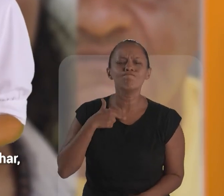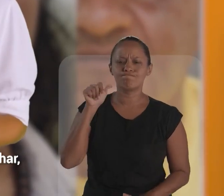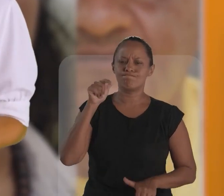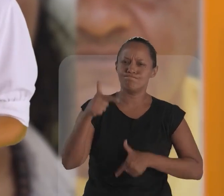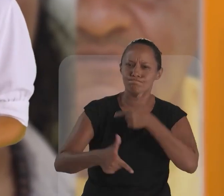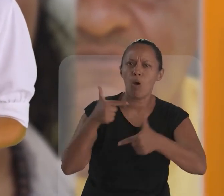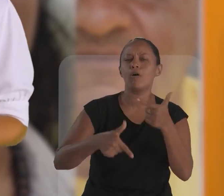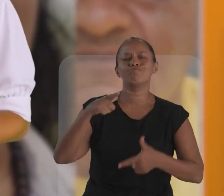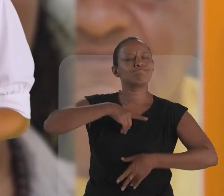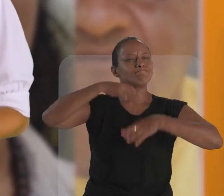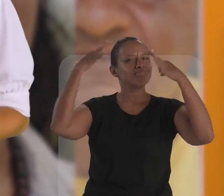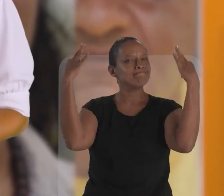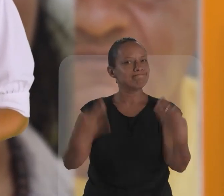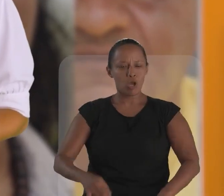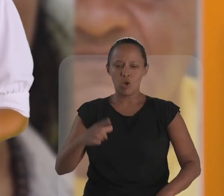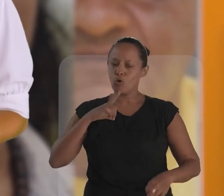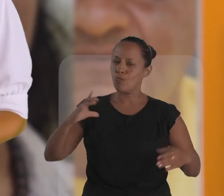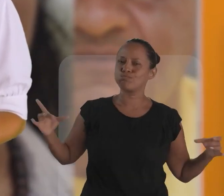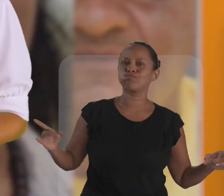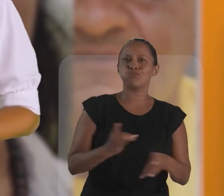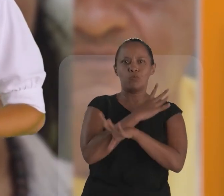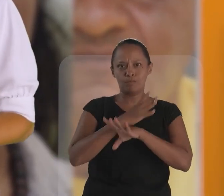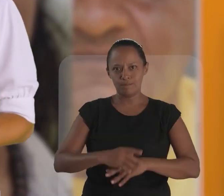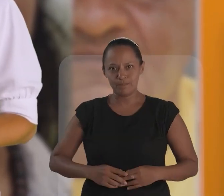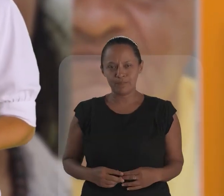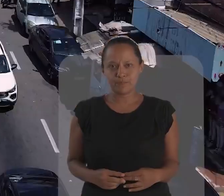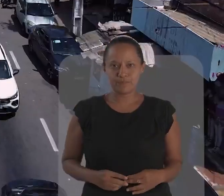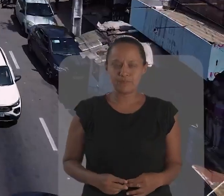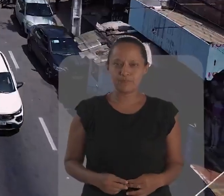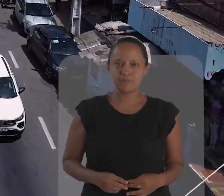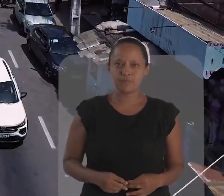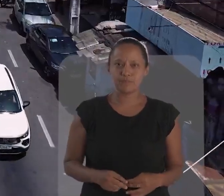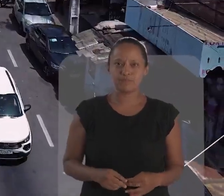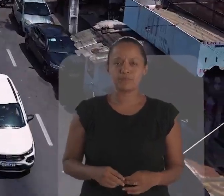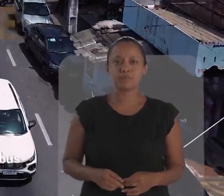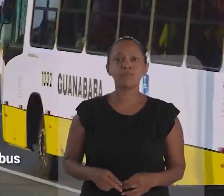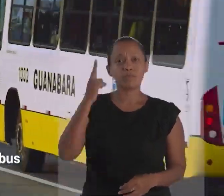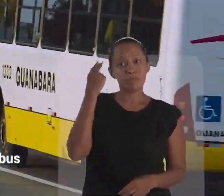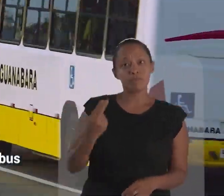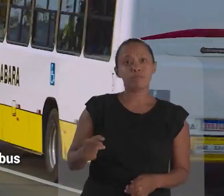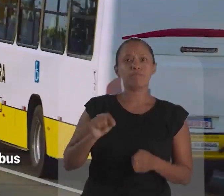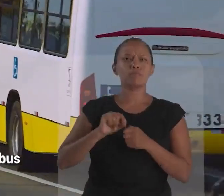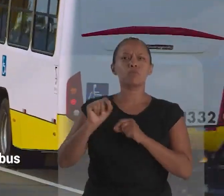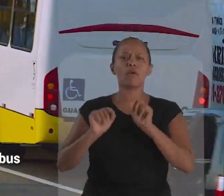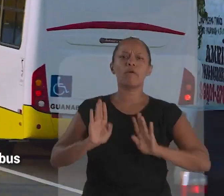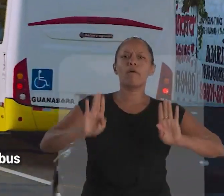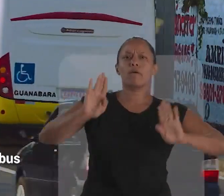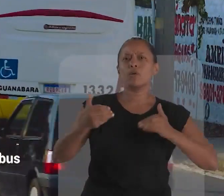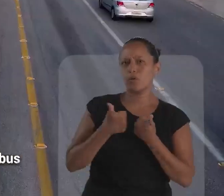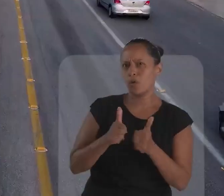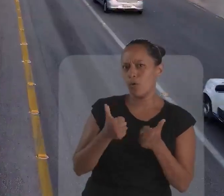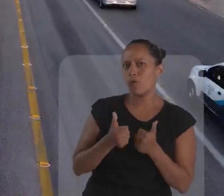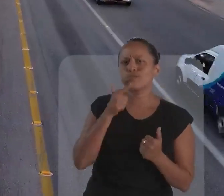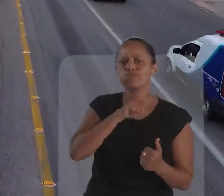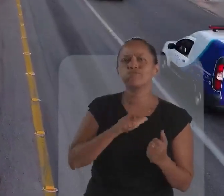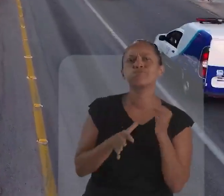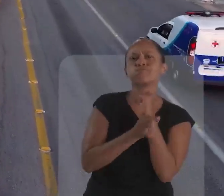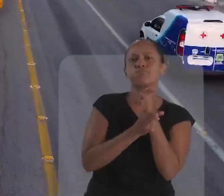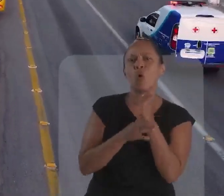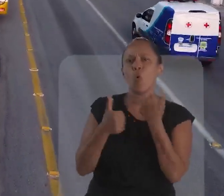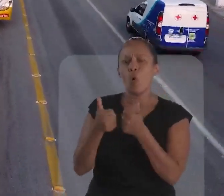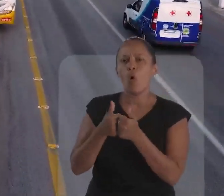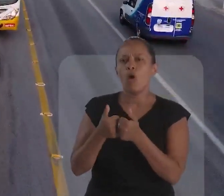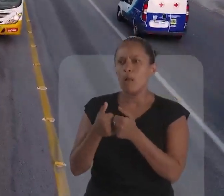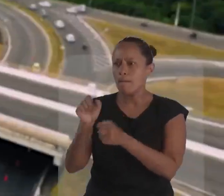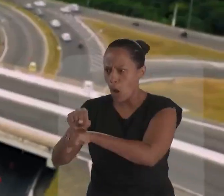vontade de trabalhar, pode ter certeza. Isso eu tenho de sobra. Natália vai fazer a licitação dos ônibus e garantir o retorno